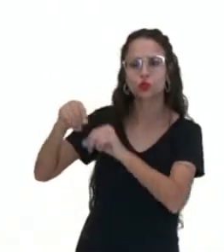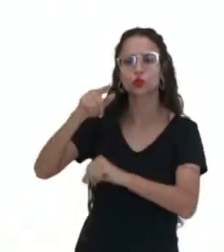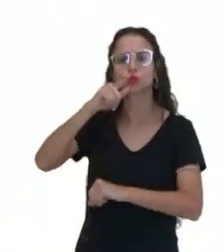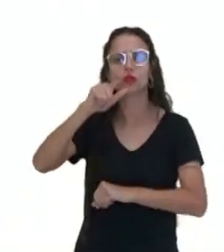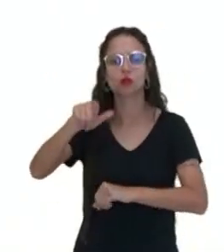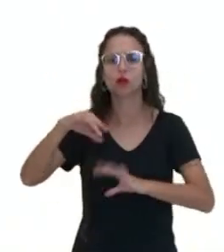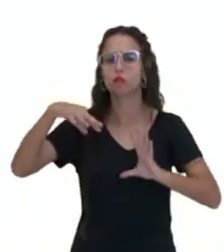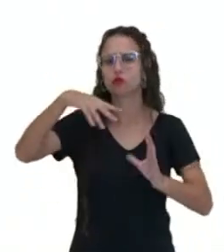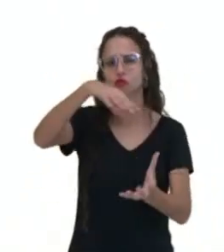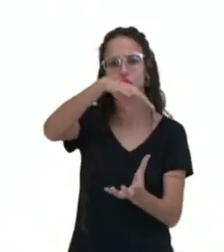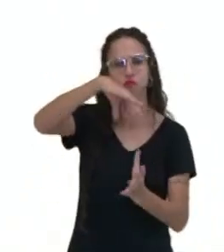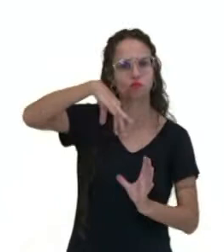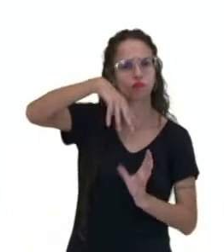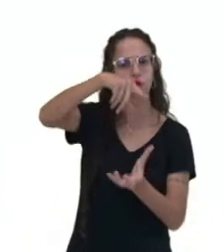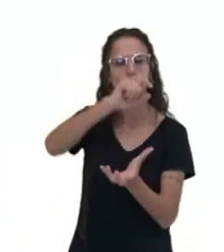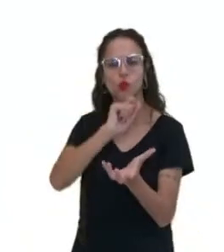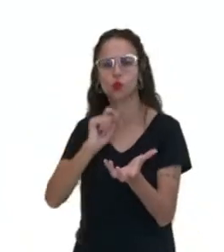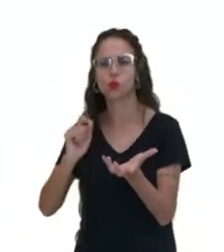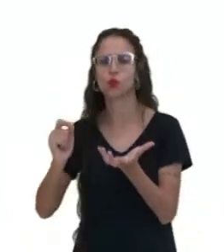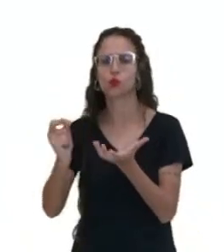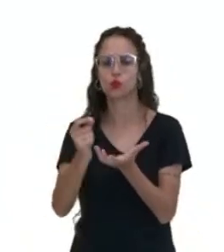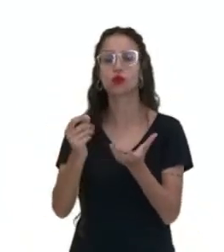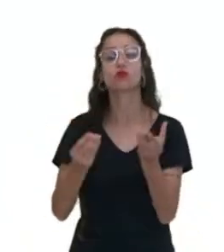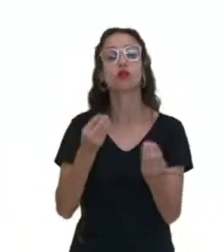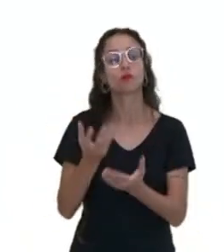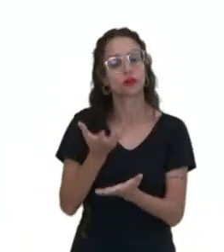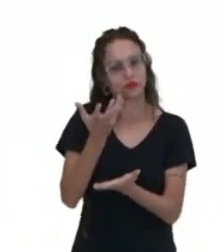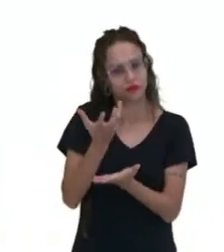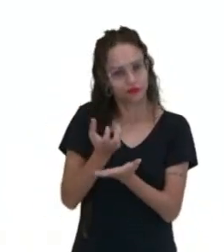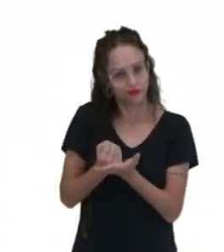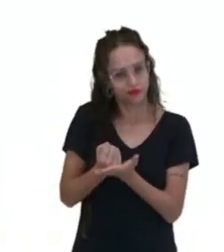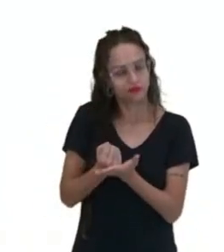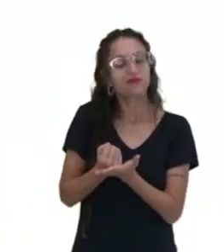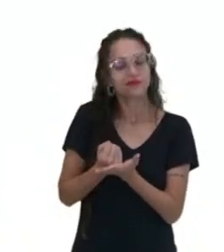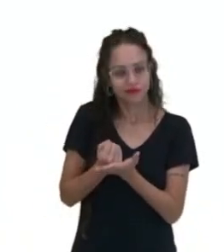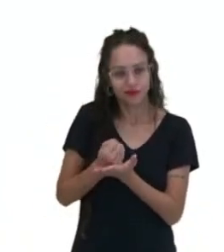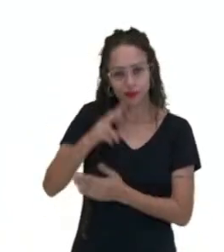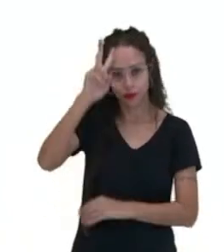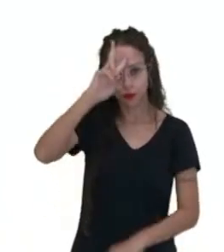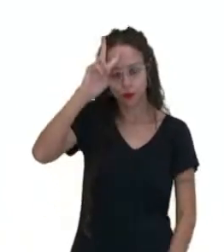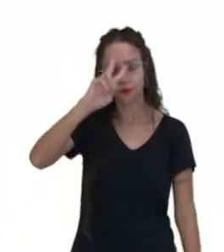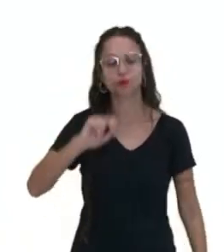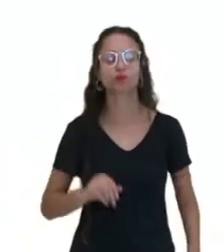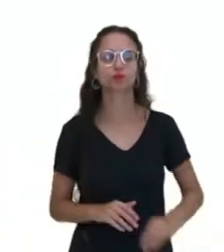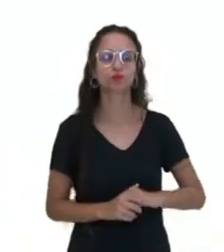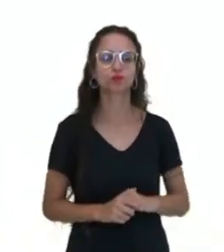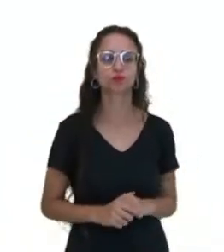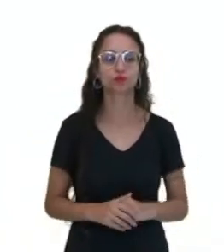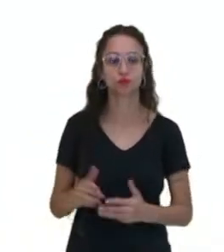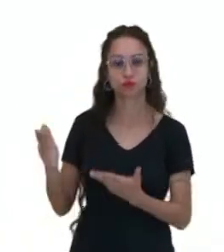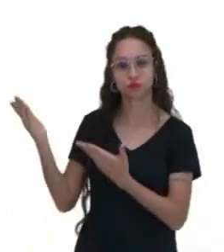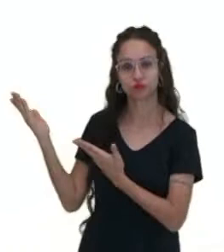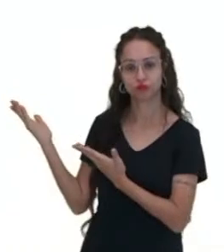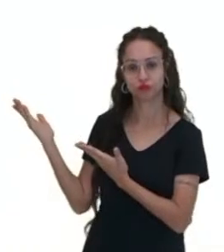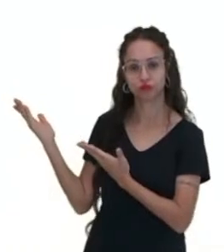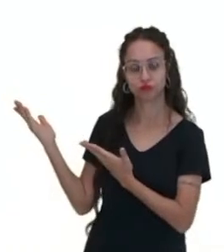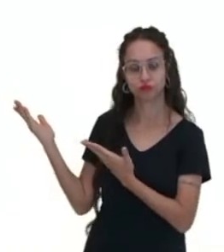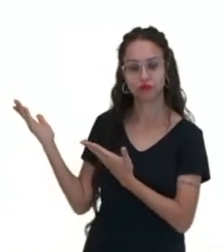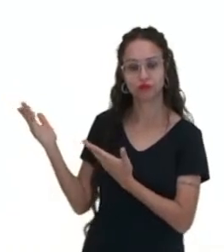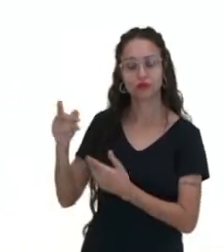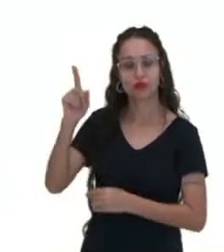todo mundo, por intermédio de registros históricos. Aqui vocês têm uma representação,